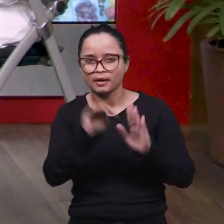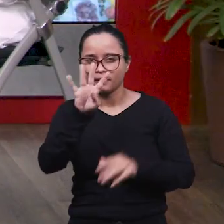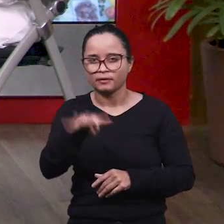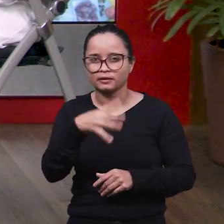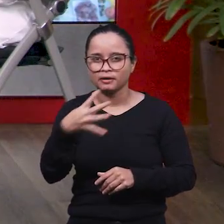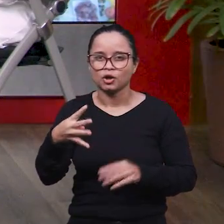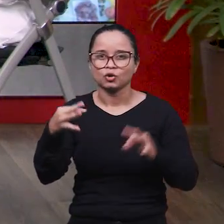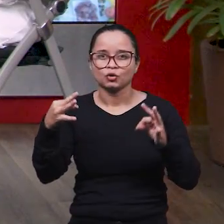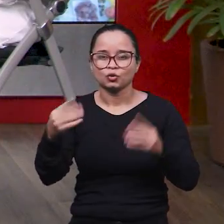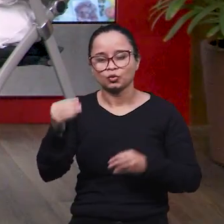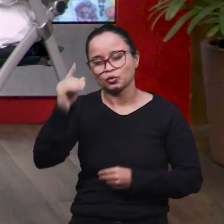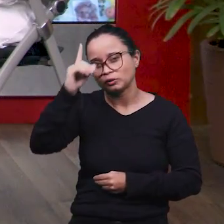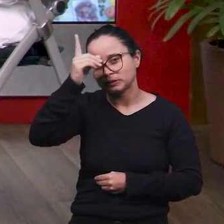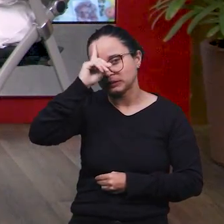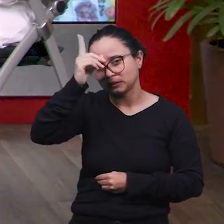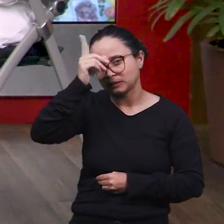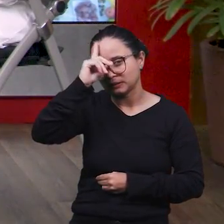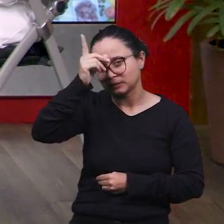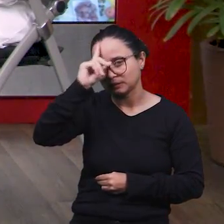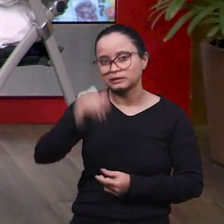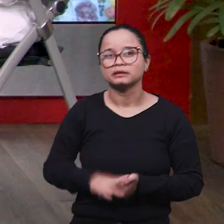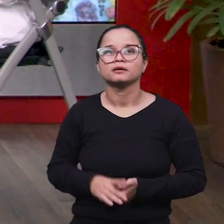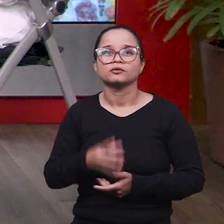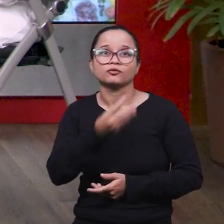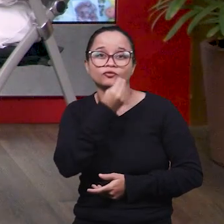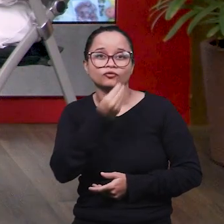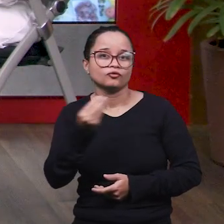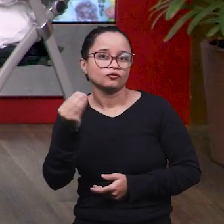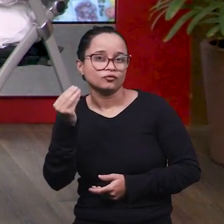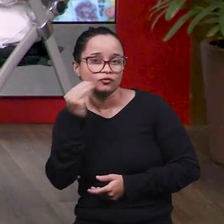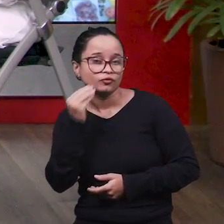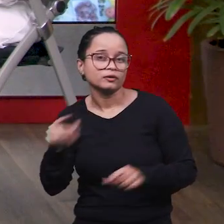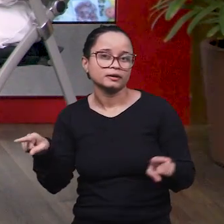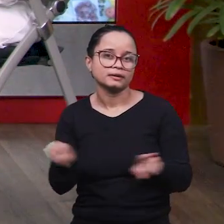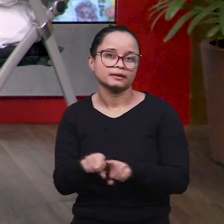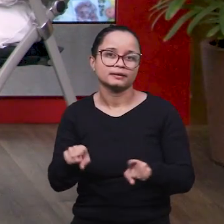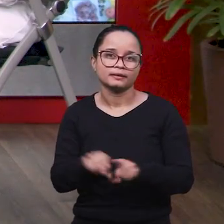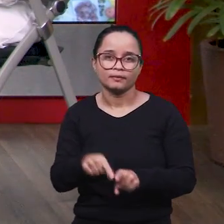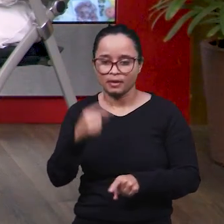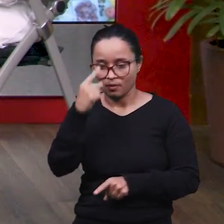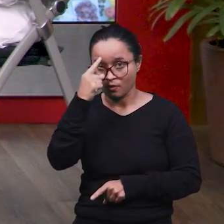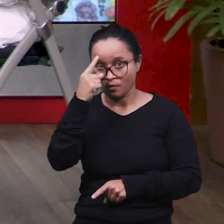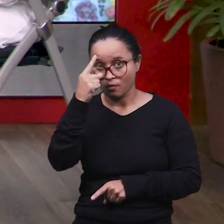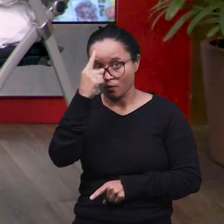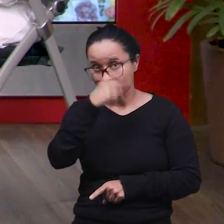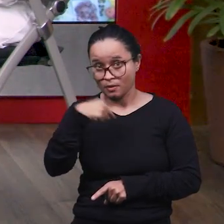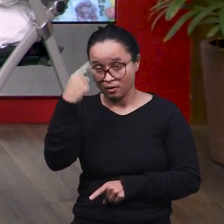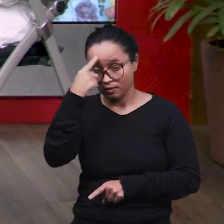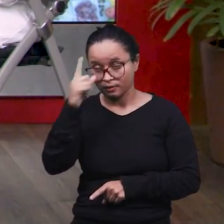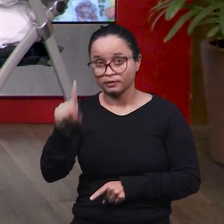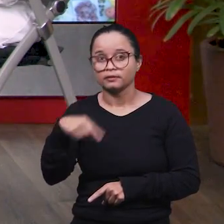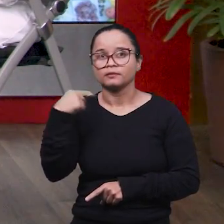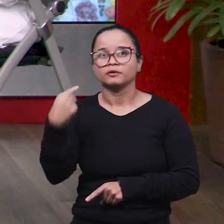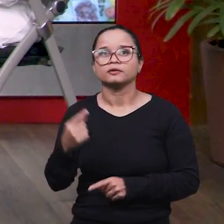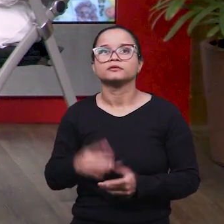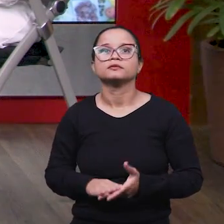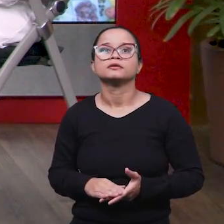ali todos os dias a glicemia de jejum e 1 hora após as refeições principais, glicemia.